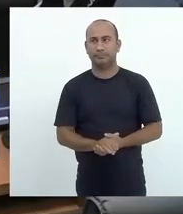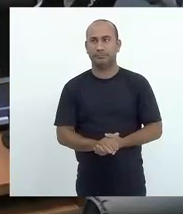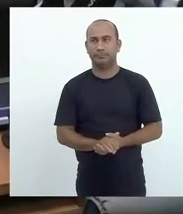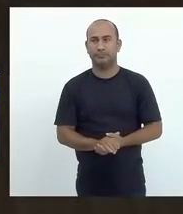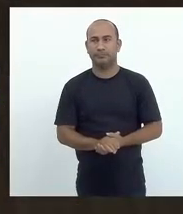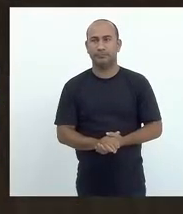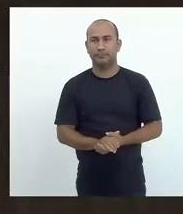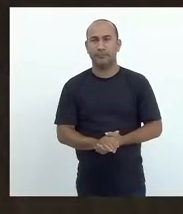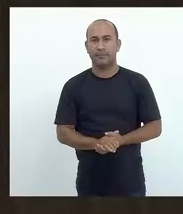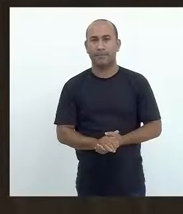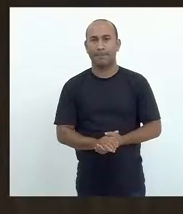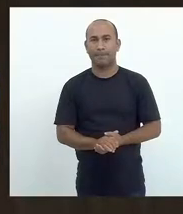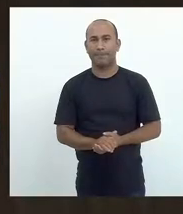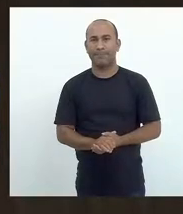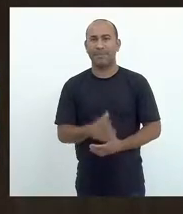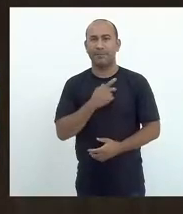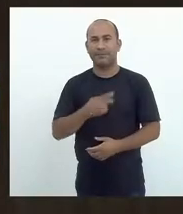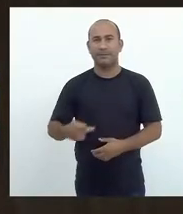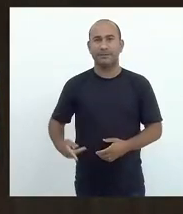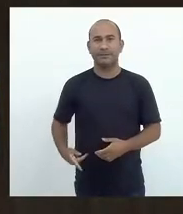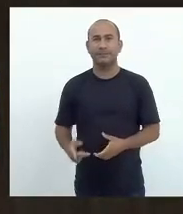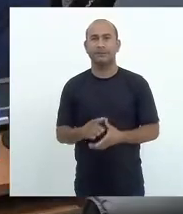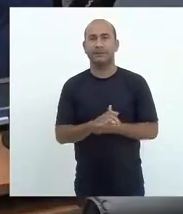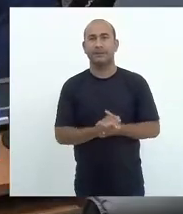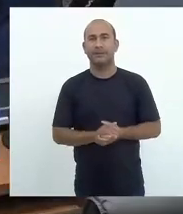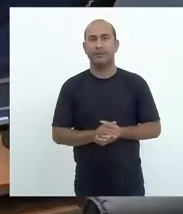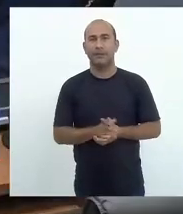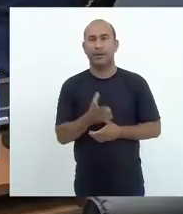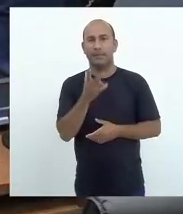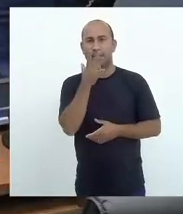Senhor presidente, o parecer é contrário a todas as emendas.